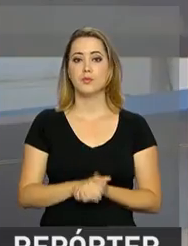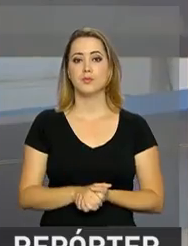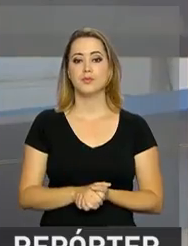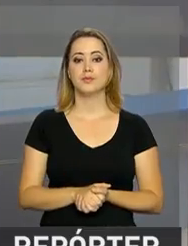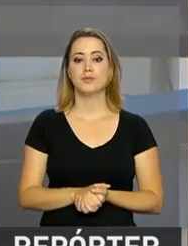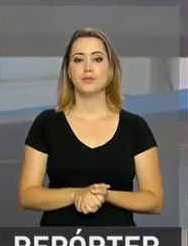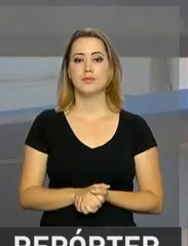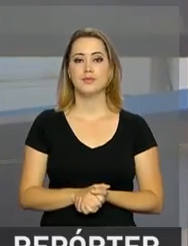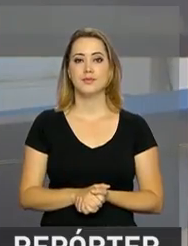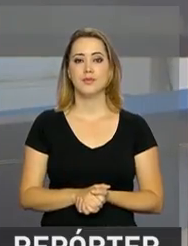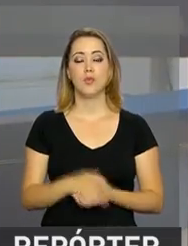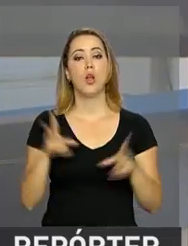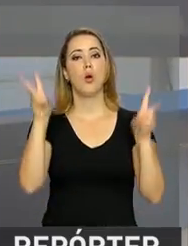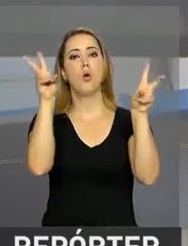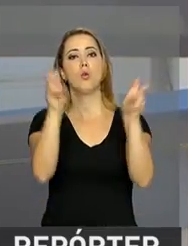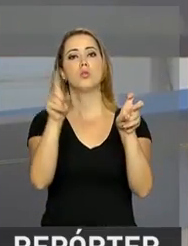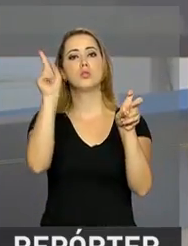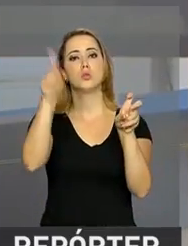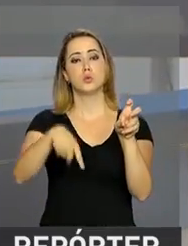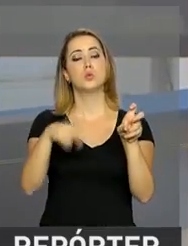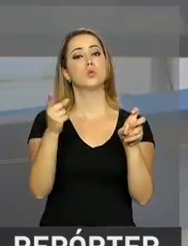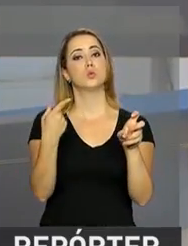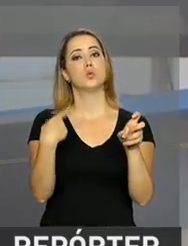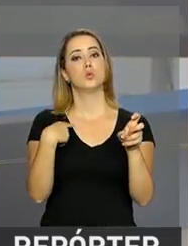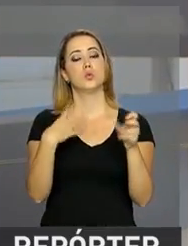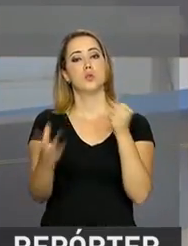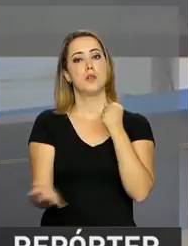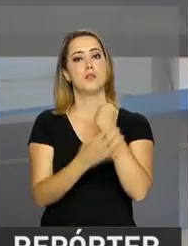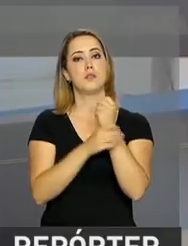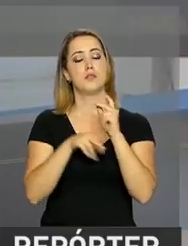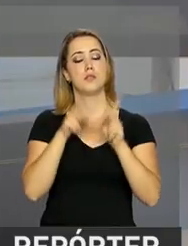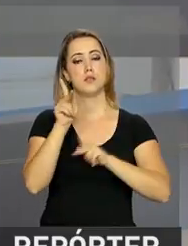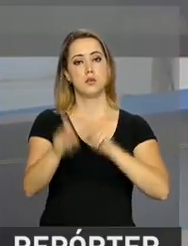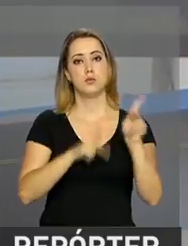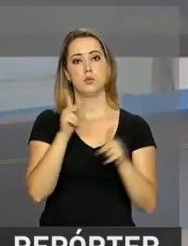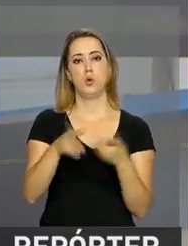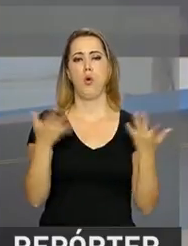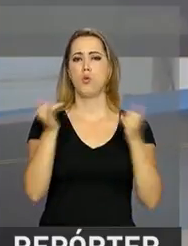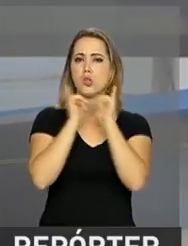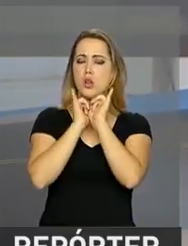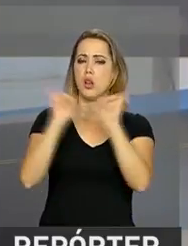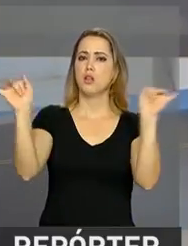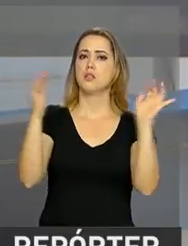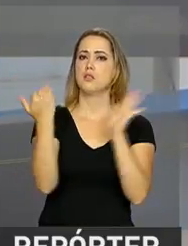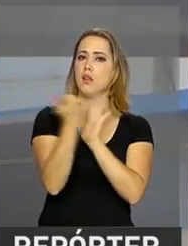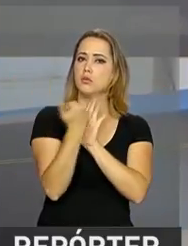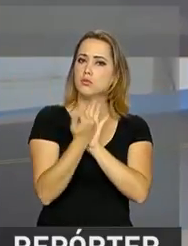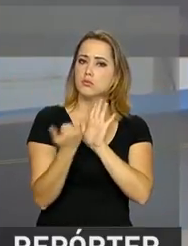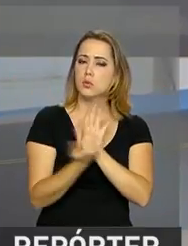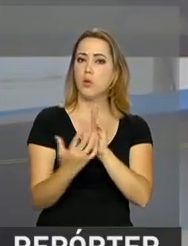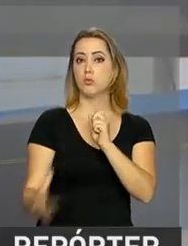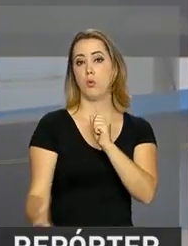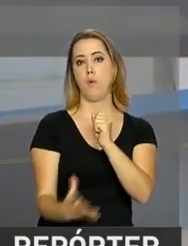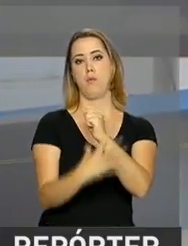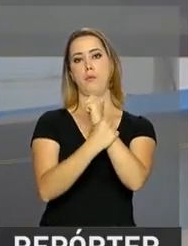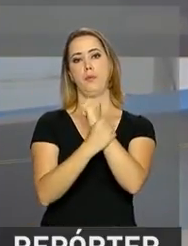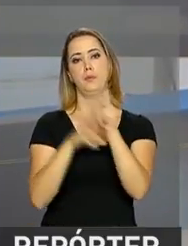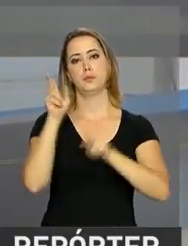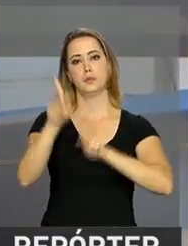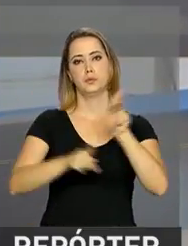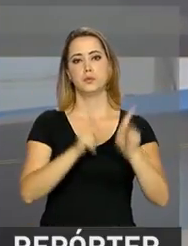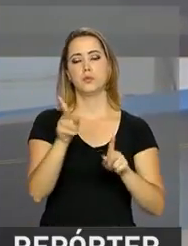sisu.mec.gov.br o assunto agora é segurança pública lançado hoje o plano nacional de segurança pública que entre outras